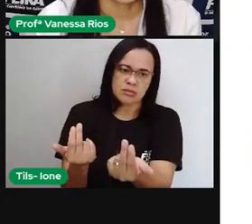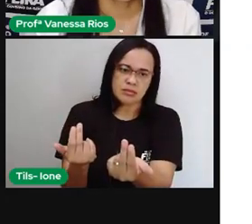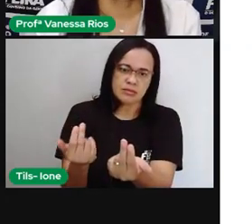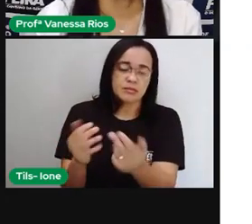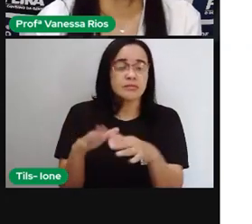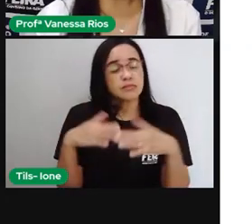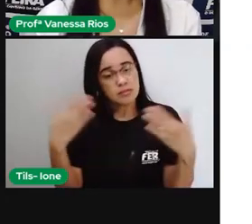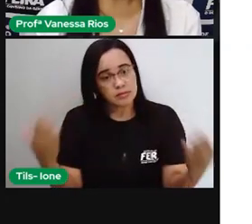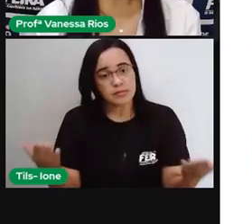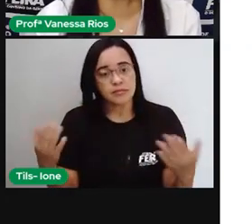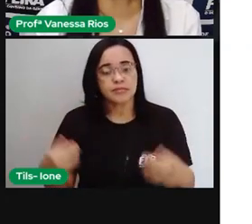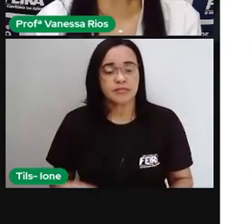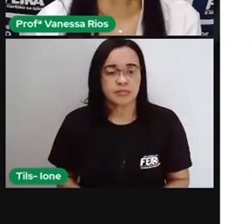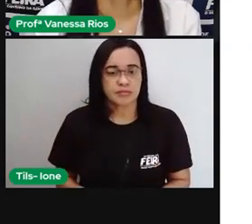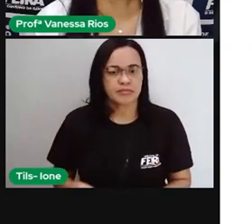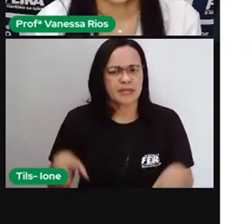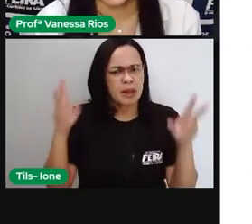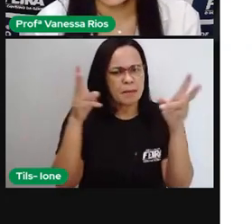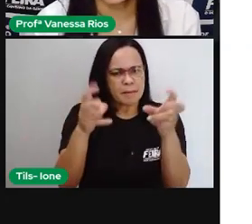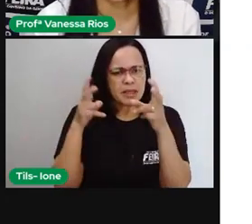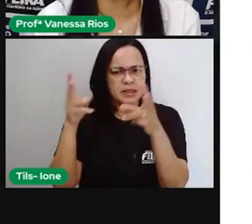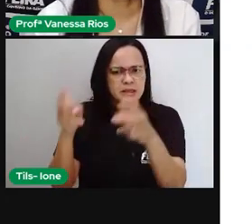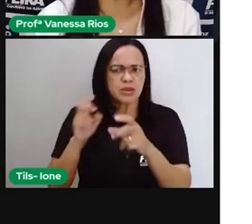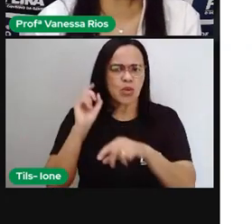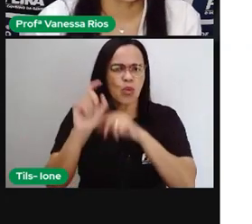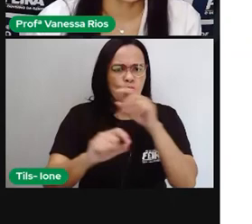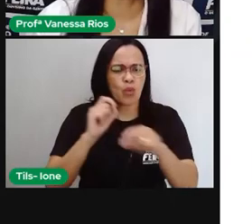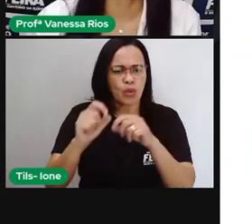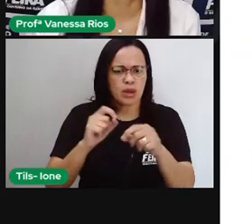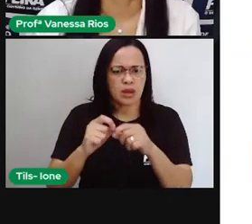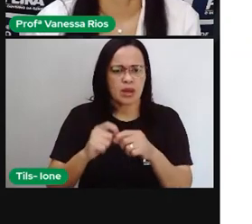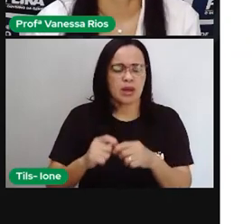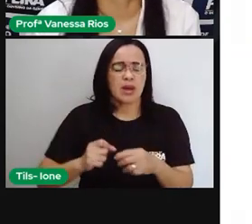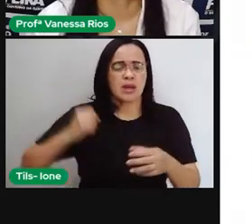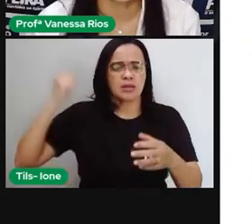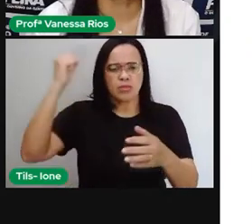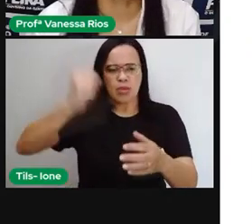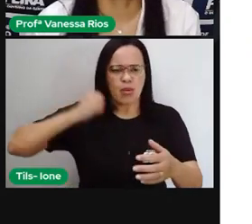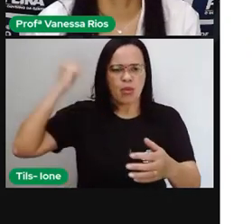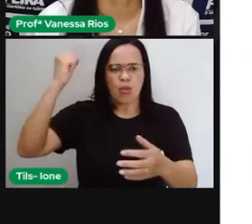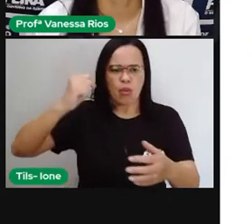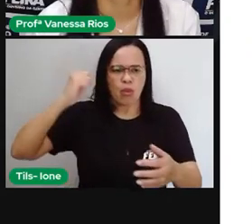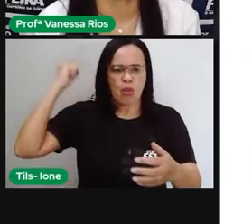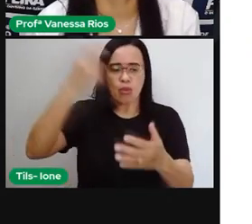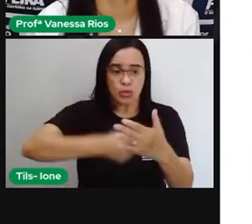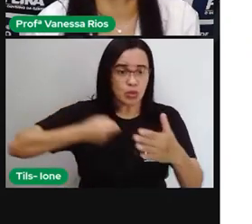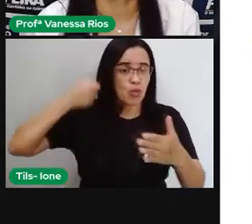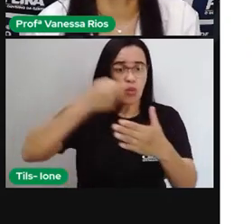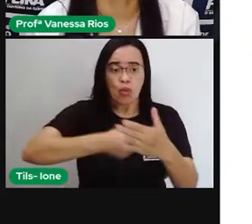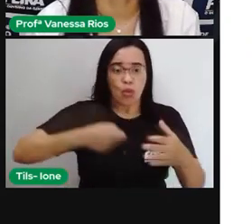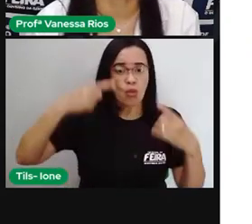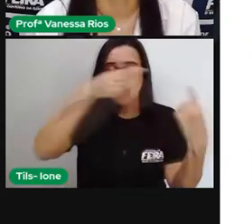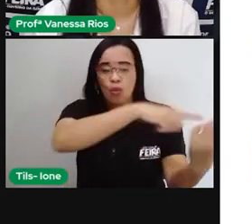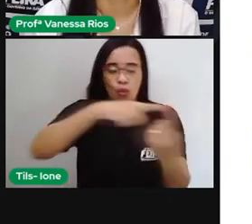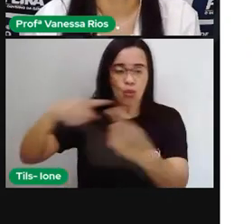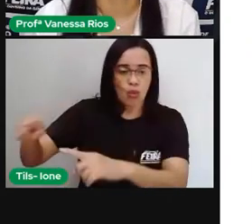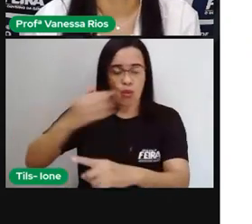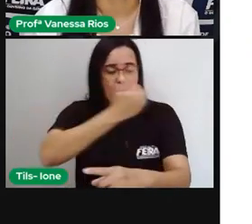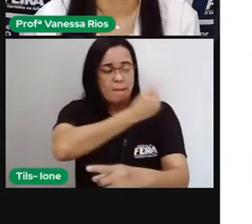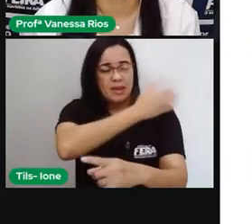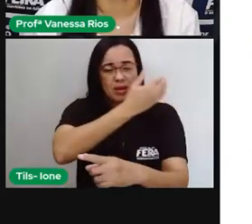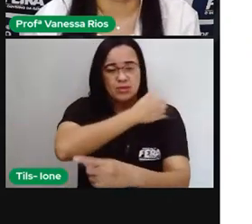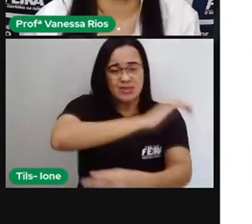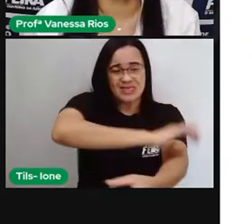Pois é. Então, a gente percebe aí que lutar contra o preconceito, contra a discriminação, contra o racismo, são ações